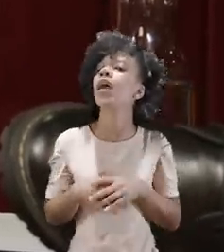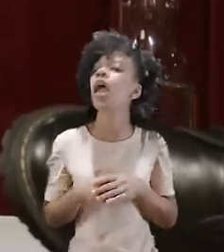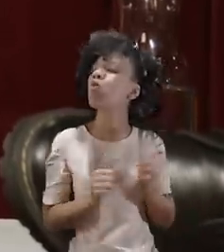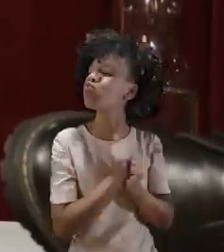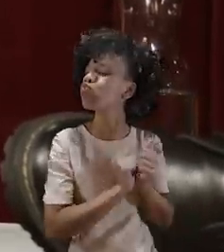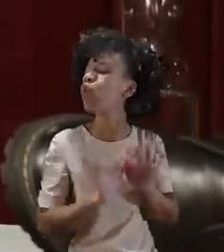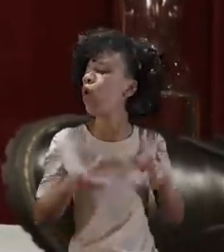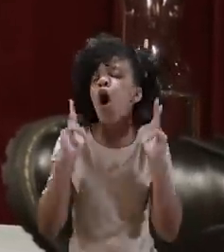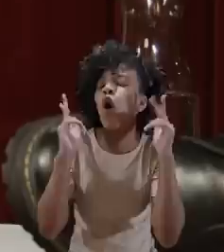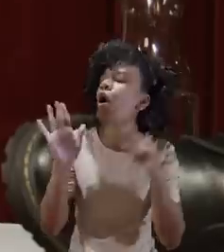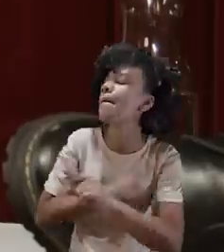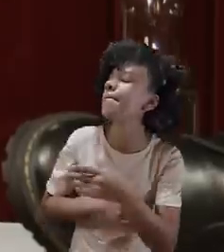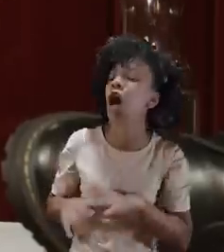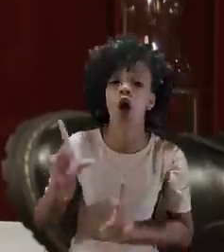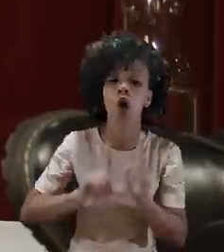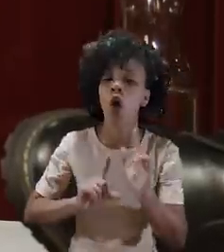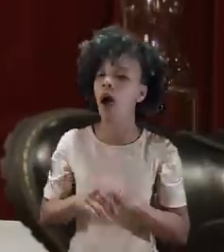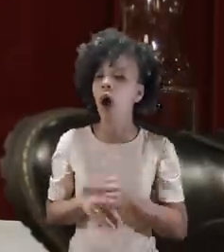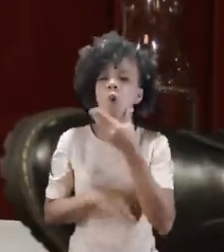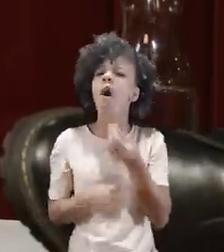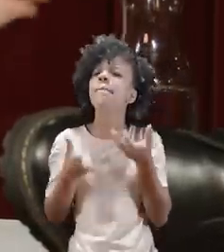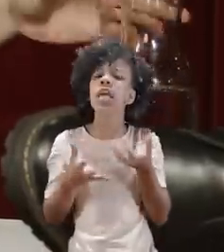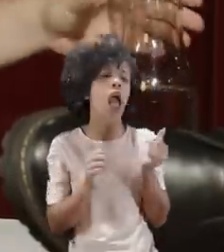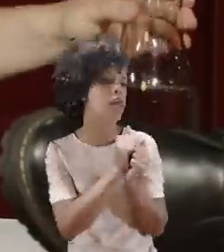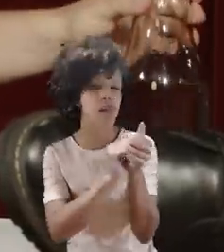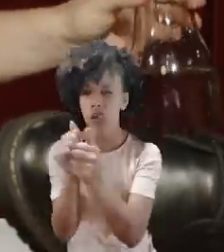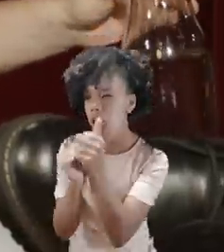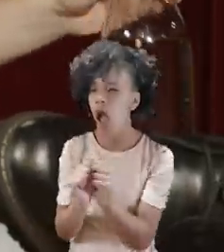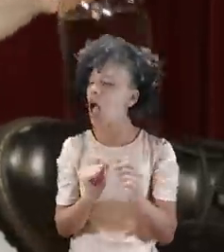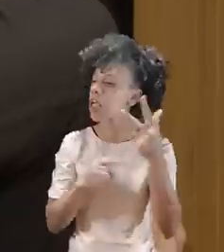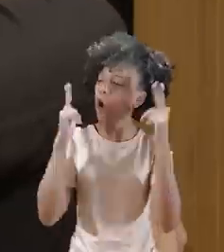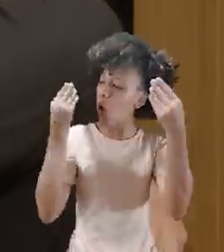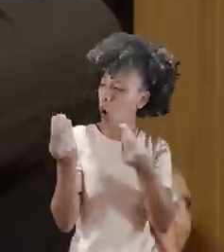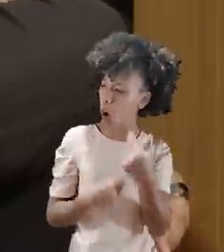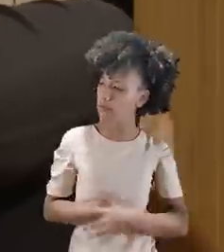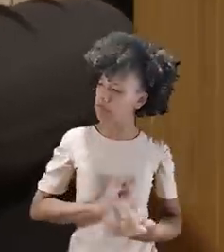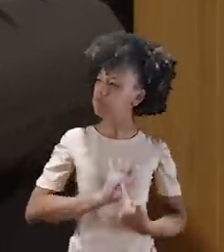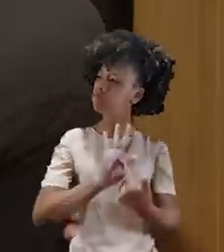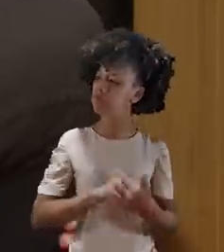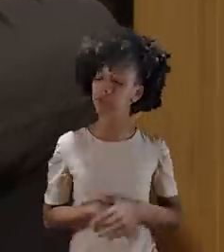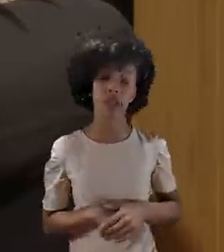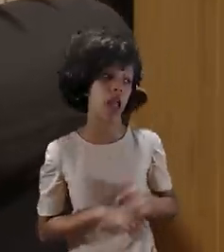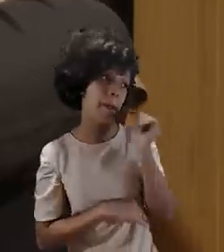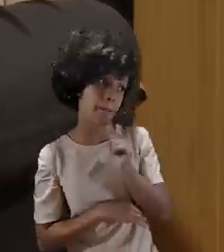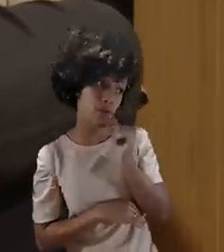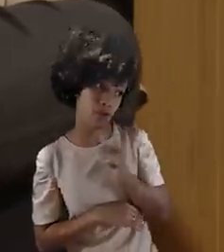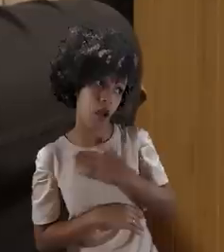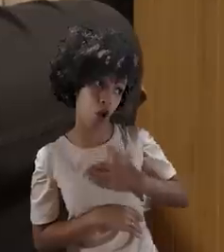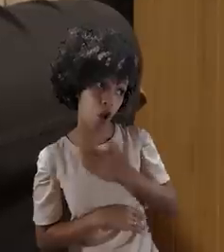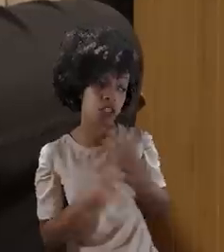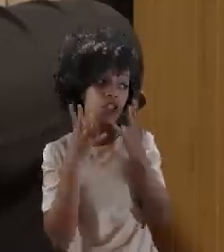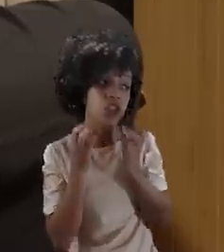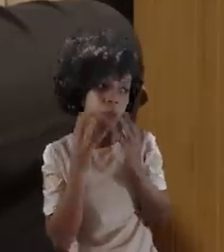corte é essa é a pergunta é corte cara quer pegar a mulher que tipo de corte o cara vai pedir cara geralmente mulher gosta de